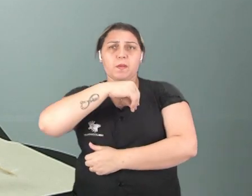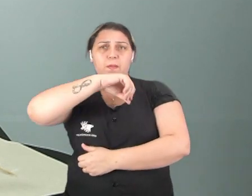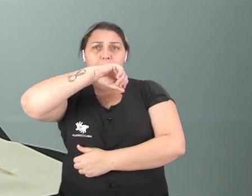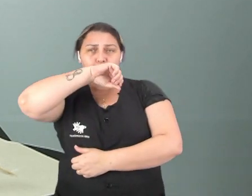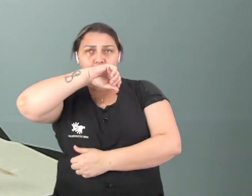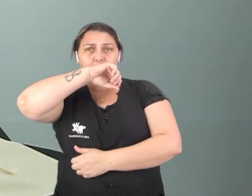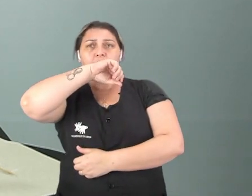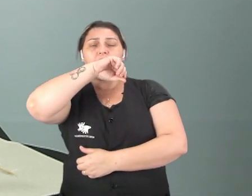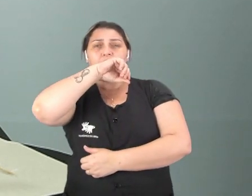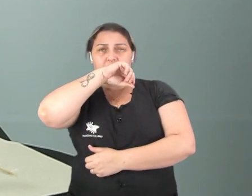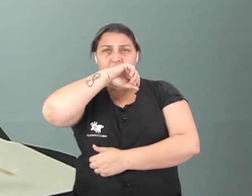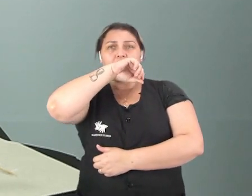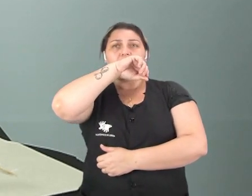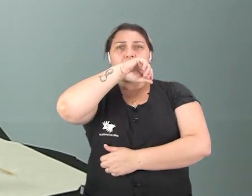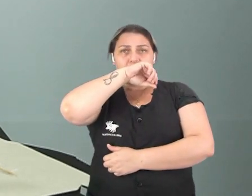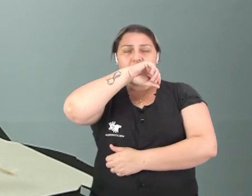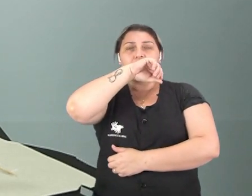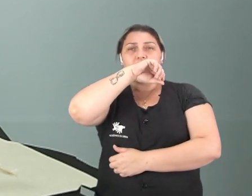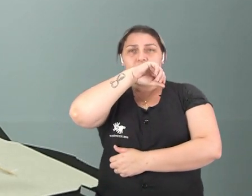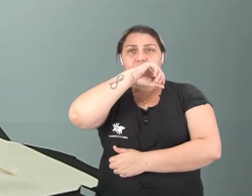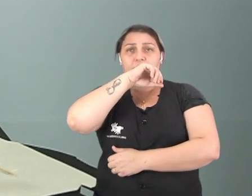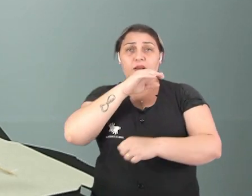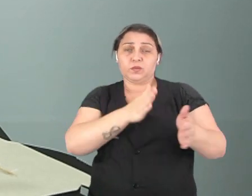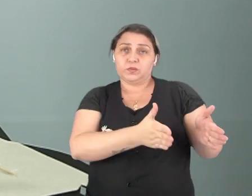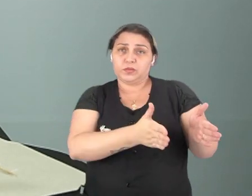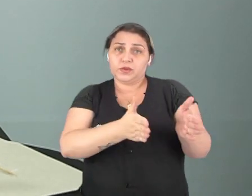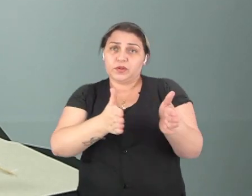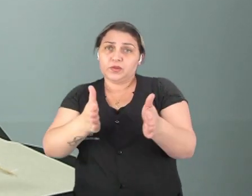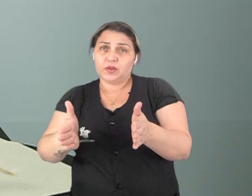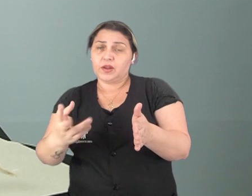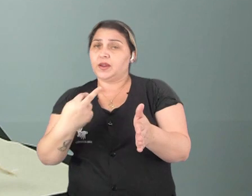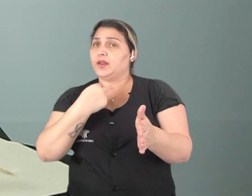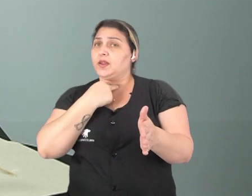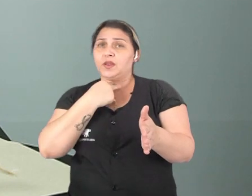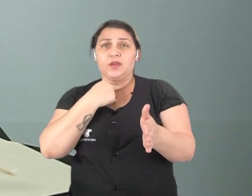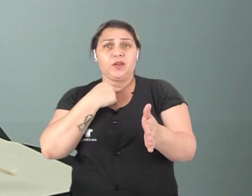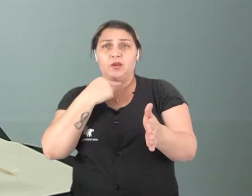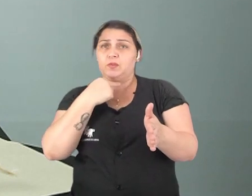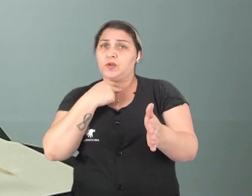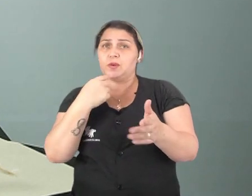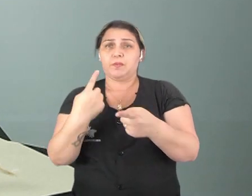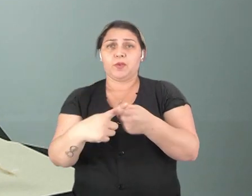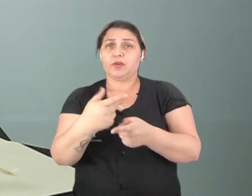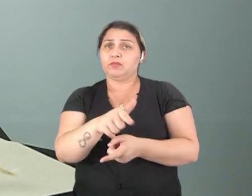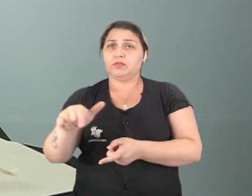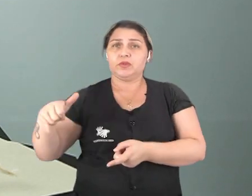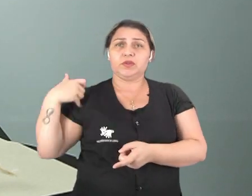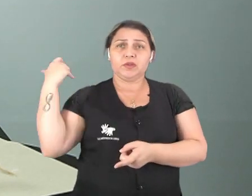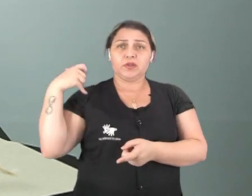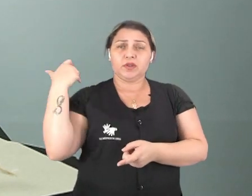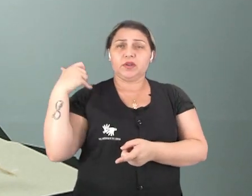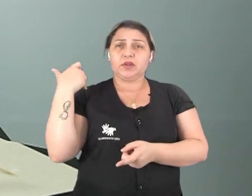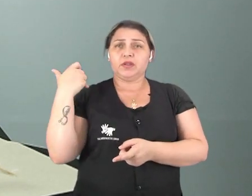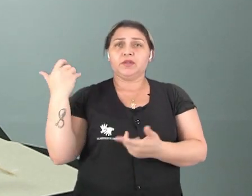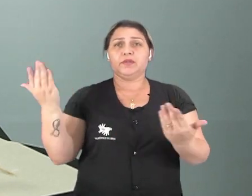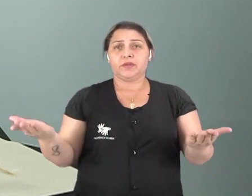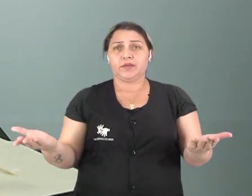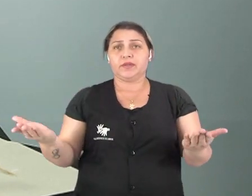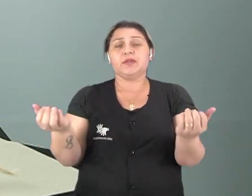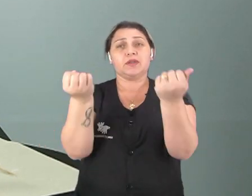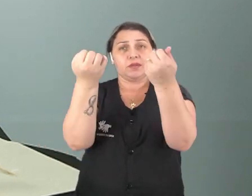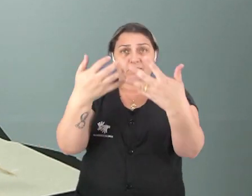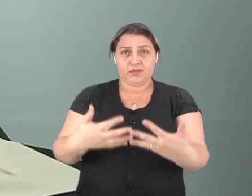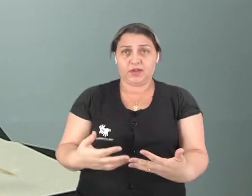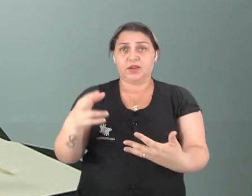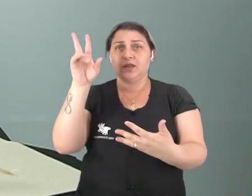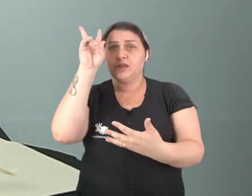período regencial. Nesse período ele não poderia governar porque ele não tinha idade. E aí conta a